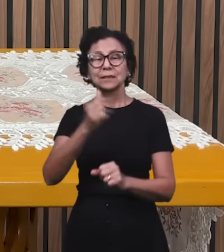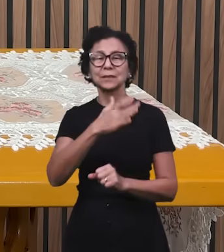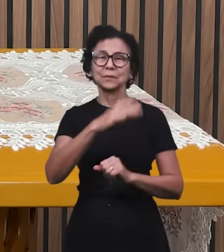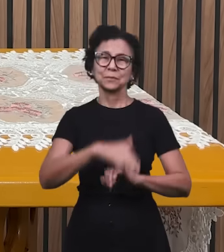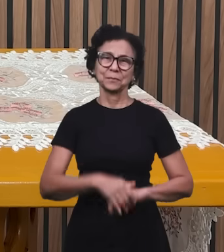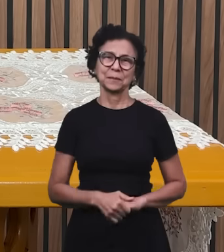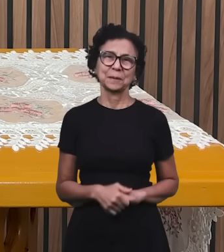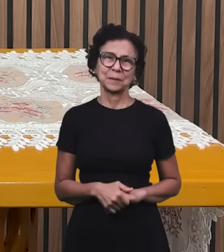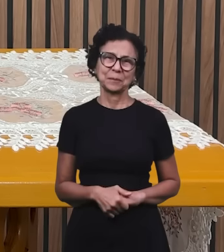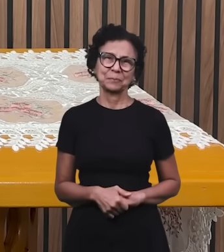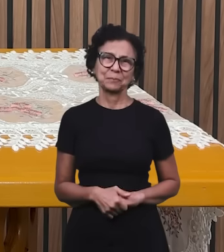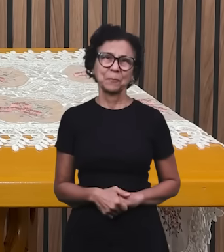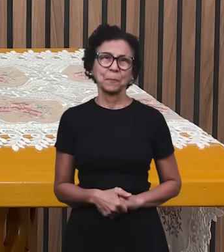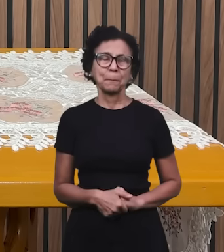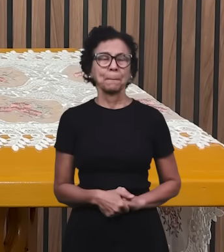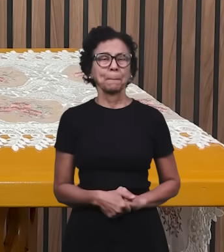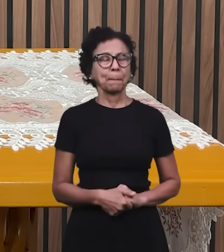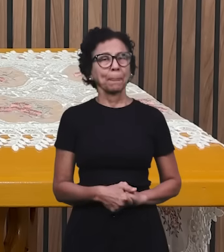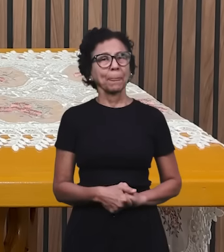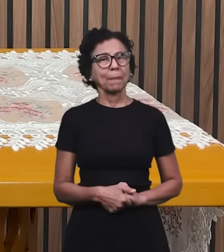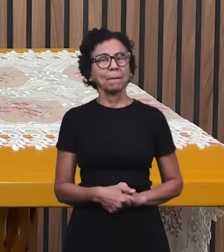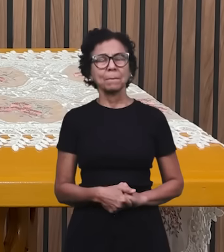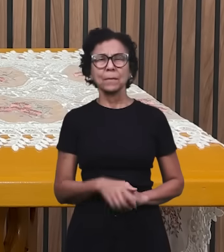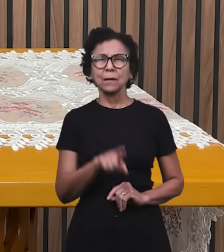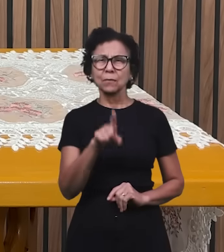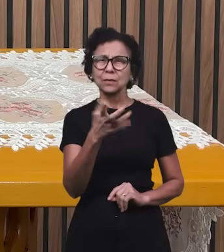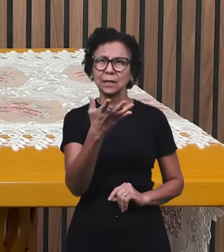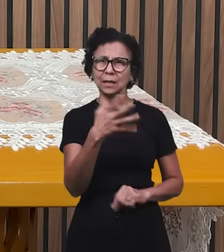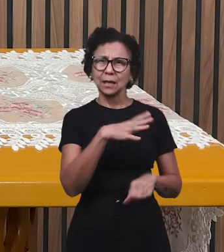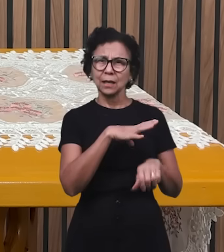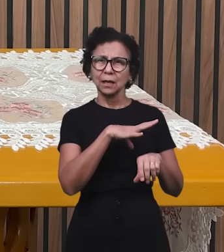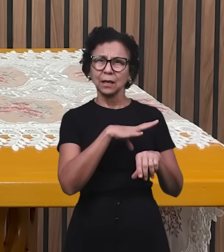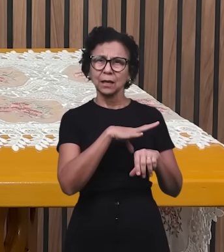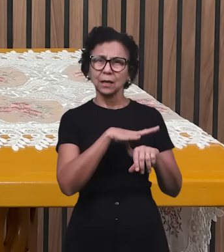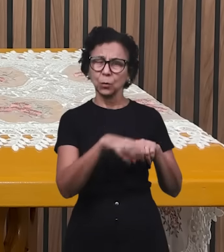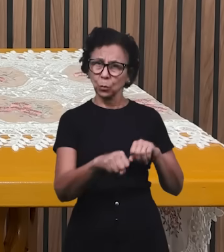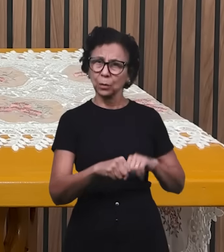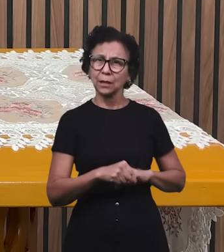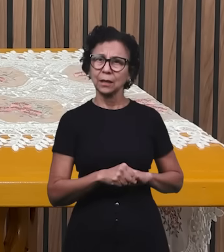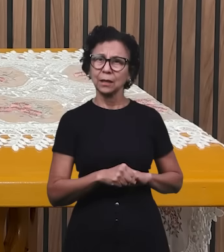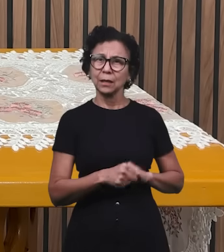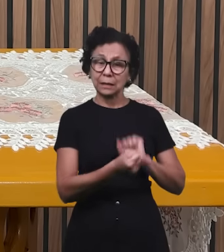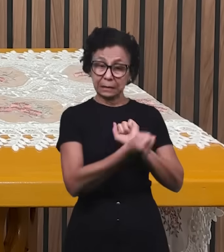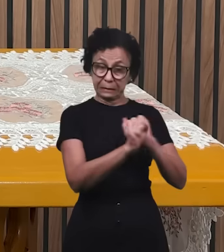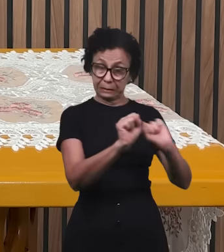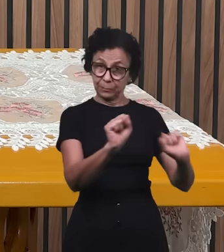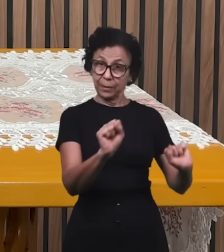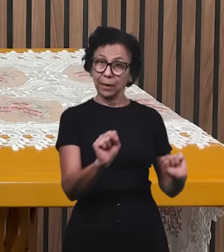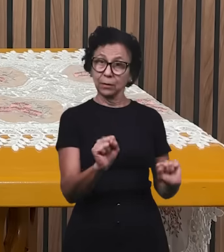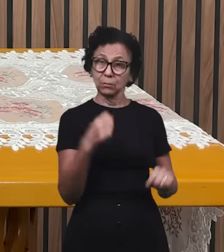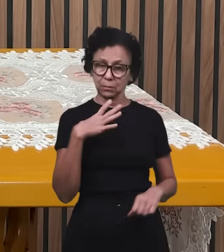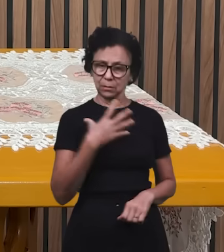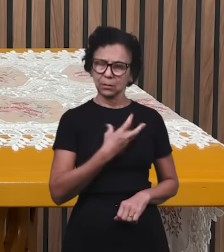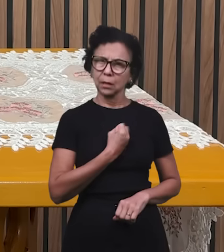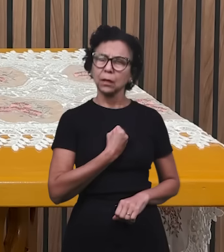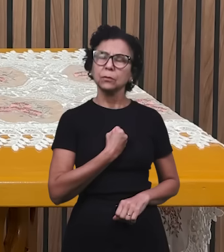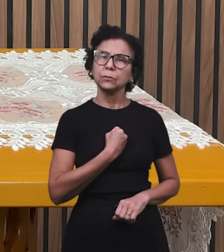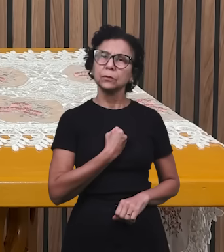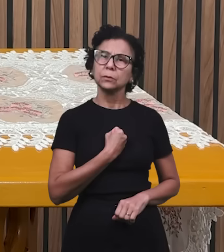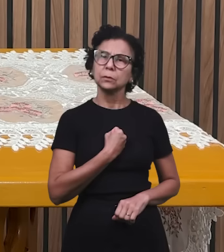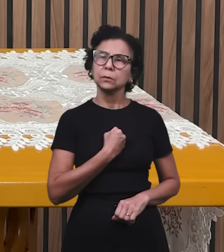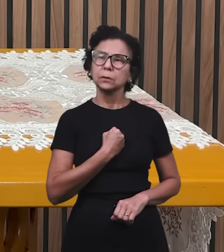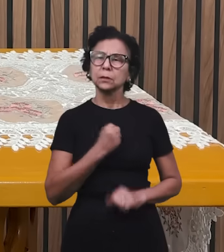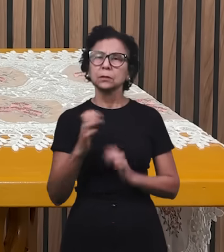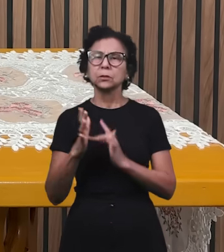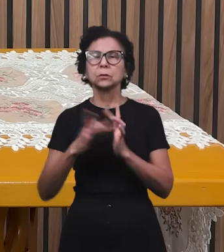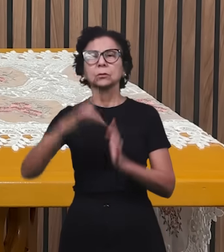nosso convite é esse. Você quer ser curado, quer ser liberto, quer ser salvo? A